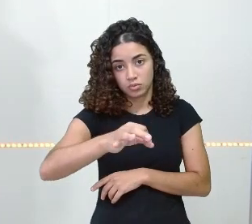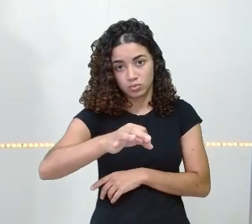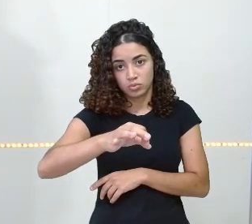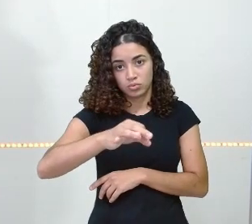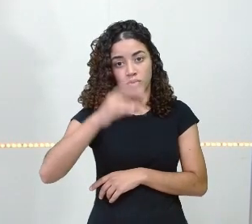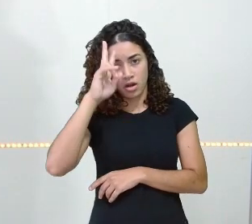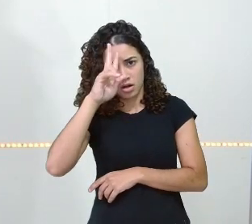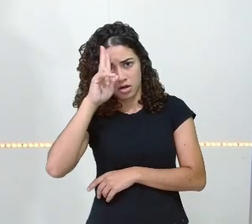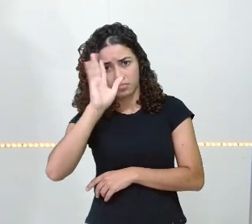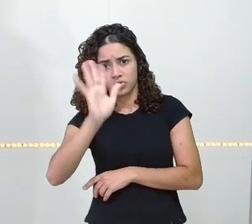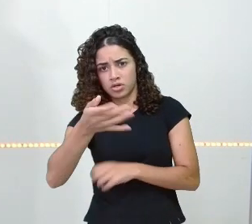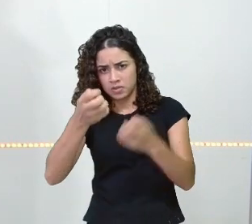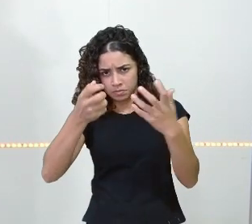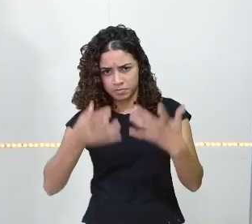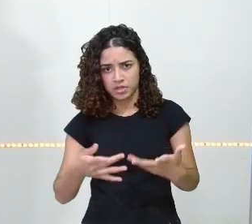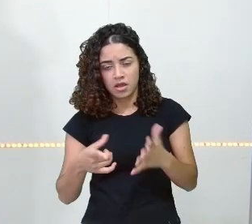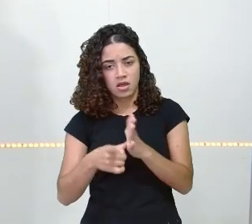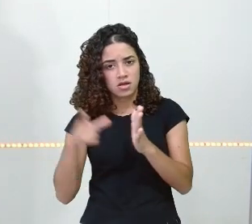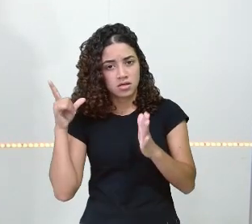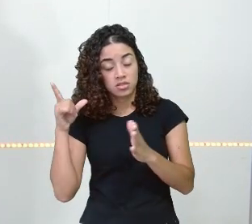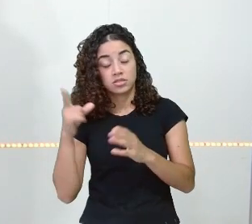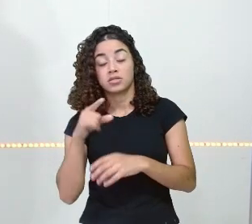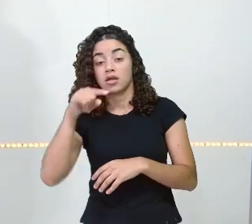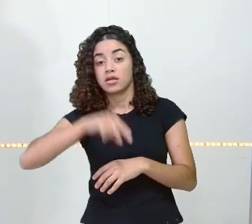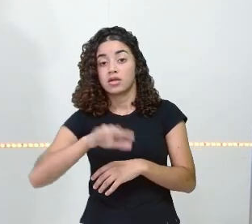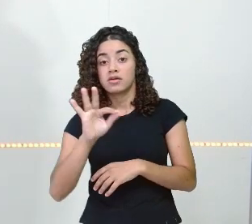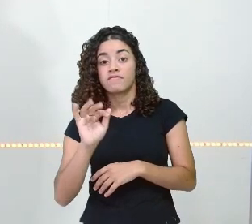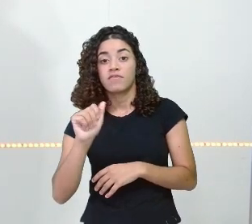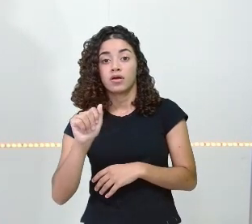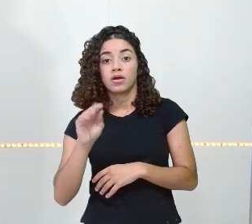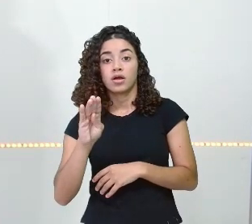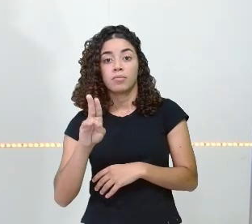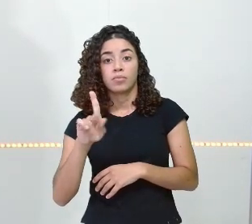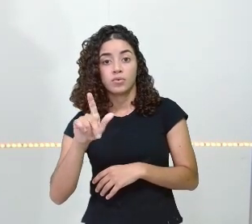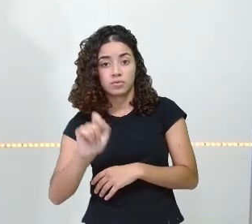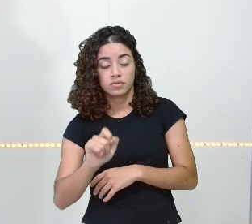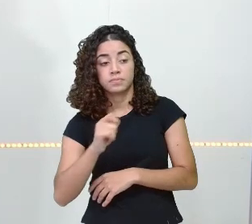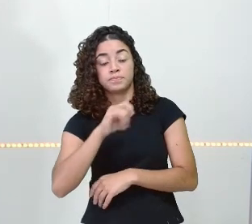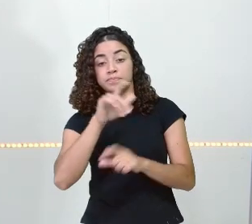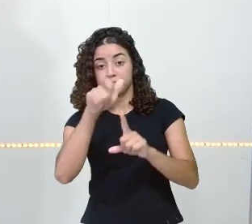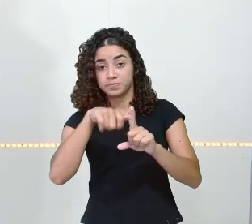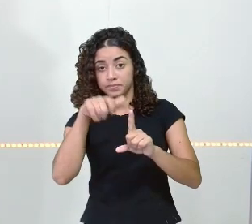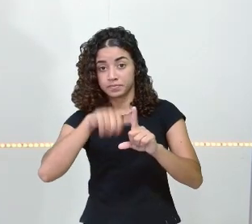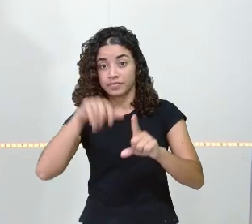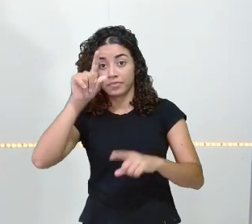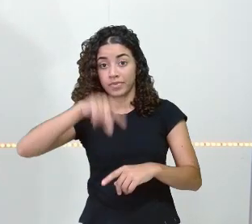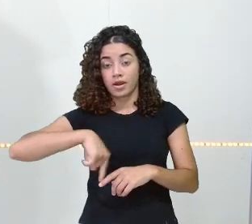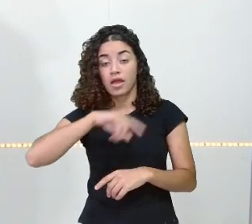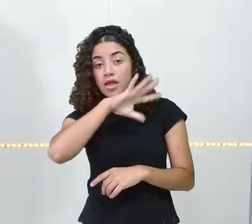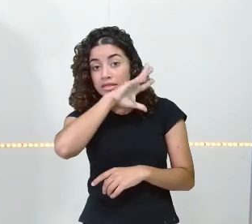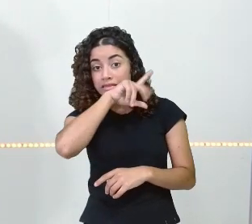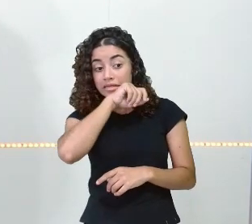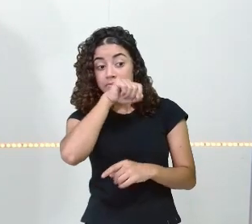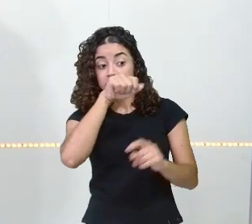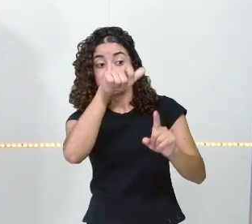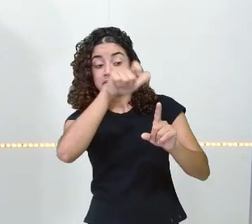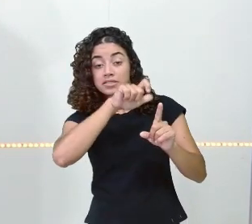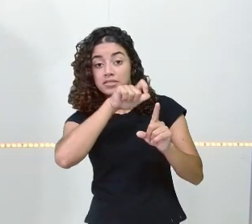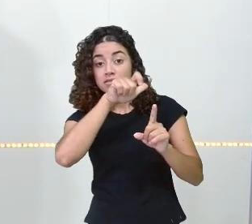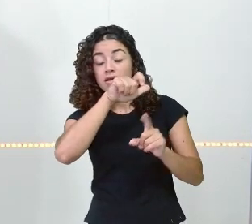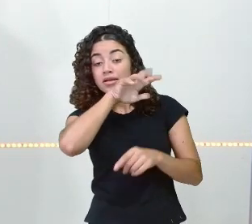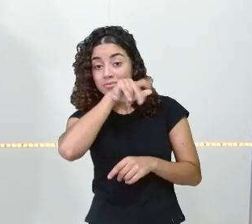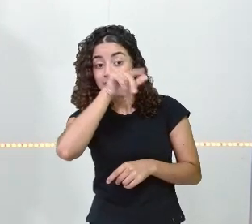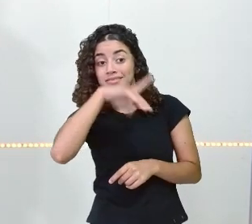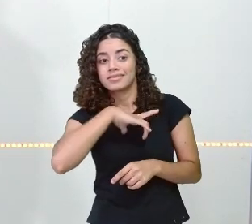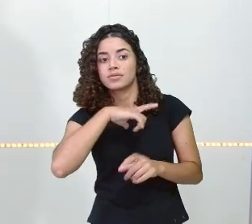Vocês lembram? A nossa fábula brasileira, os personagens são animais. Esses animais têm características